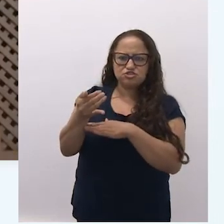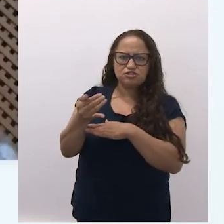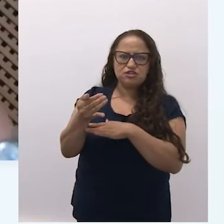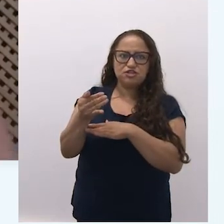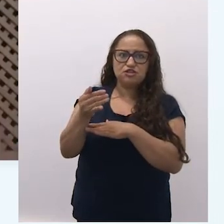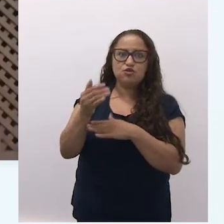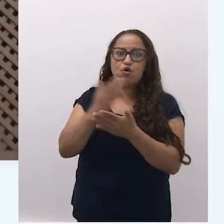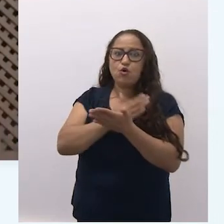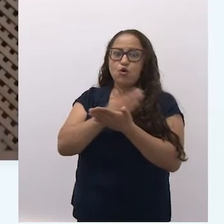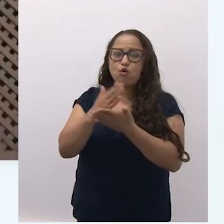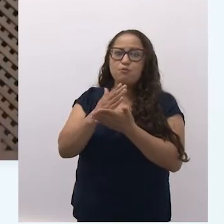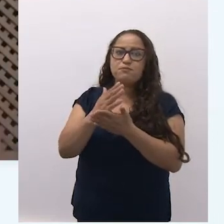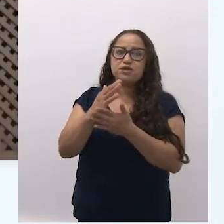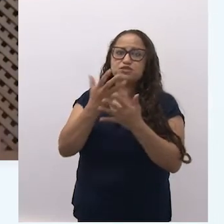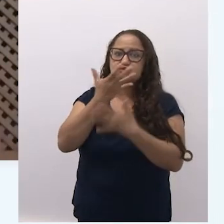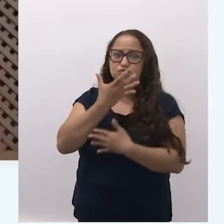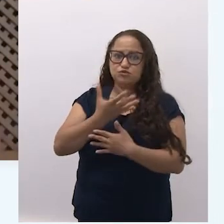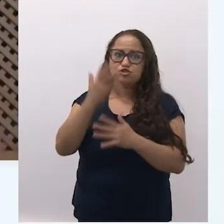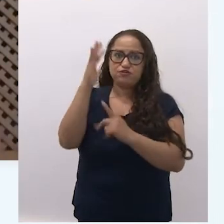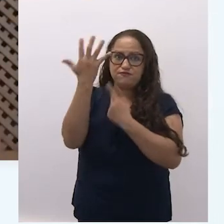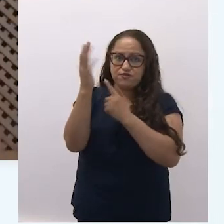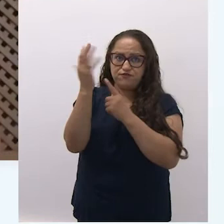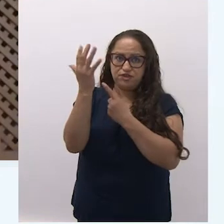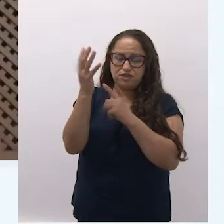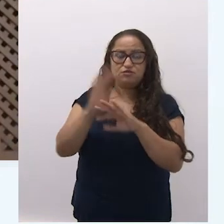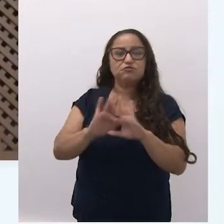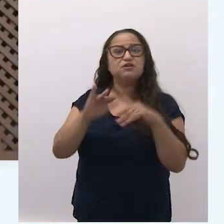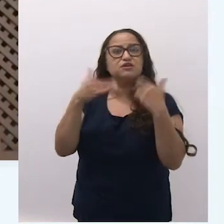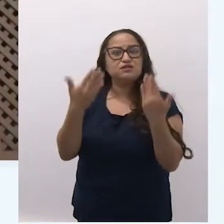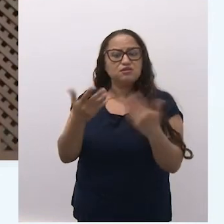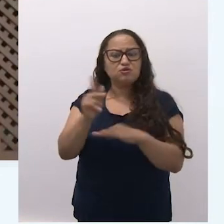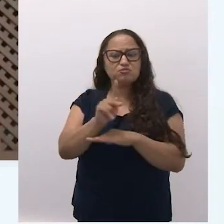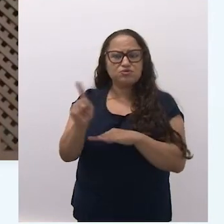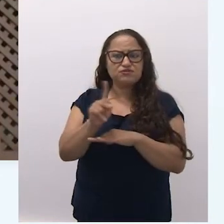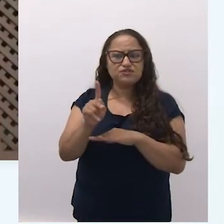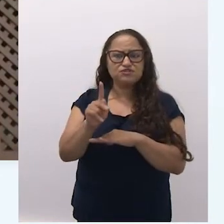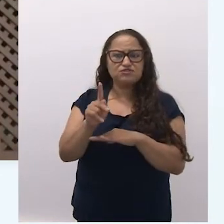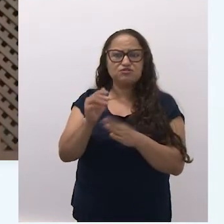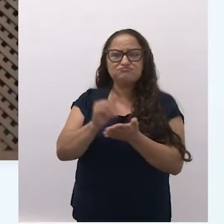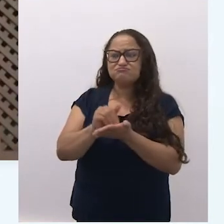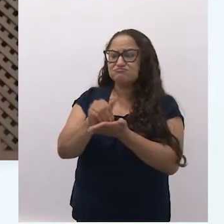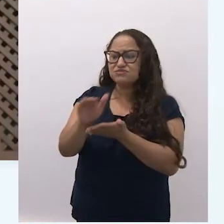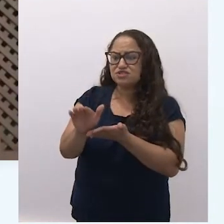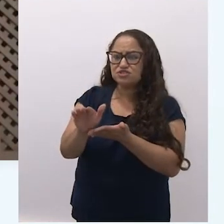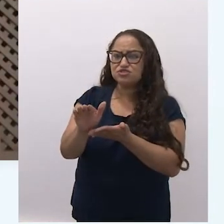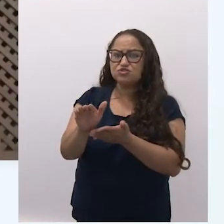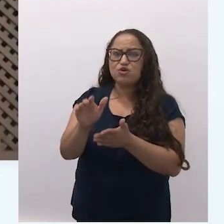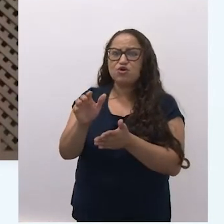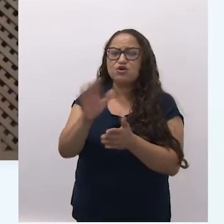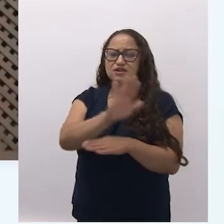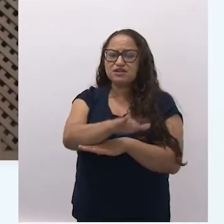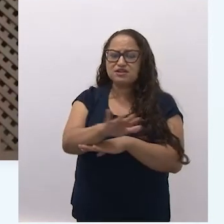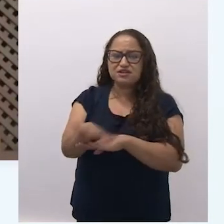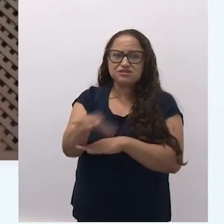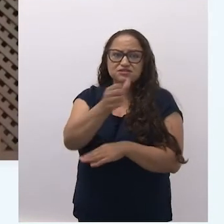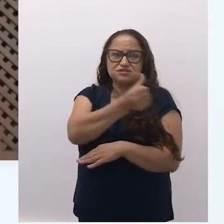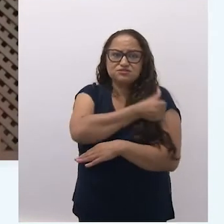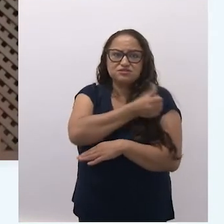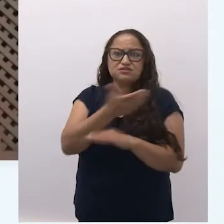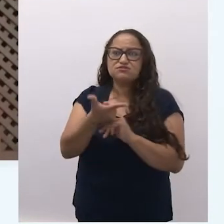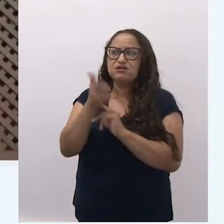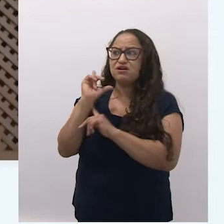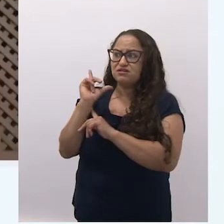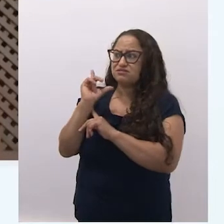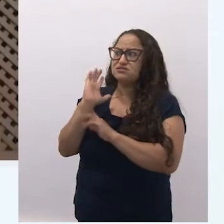né? E o professor, ele deixou crianças de sexto ano no ano anterior, né? Que já eram crianças